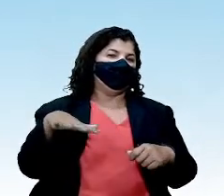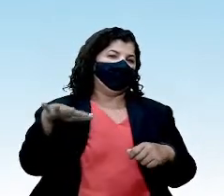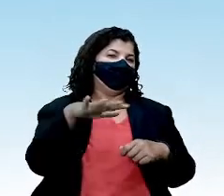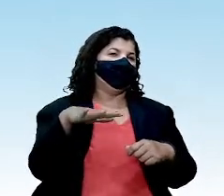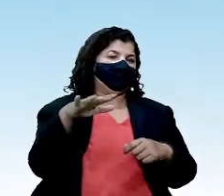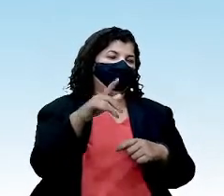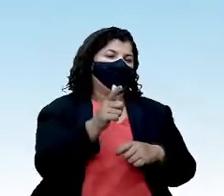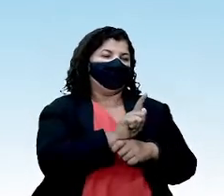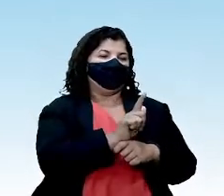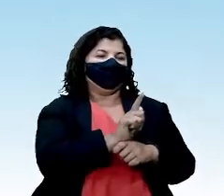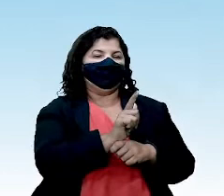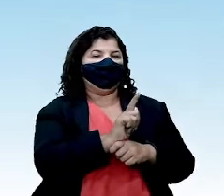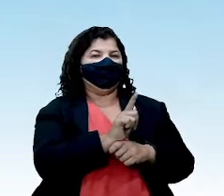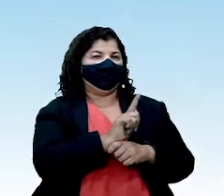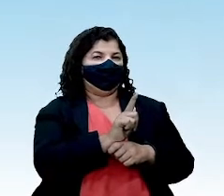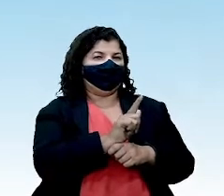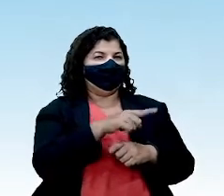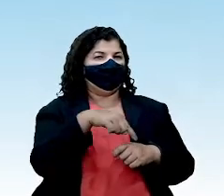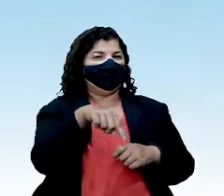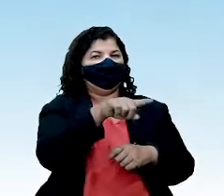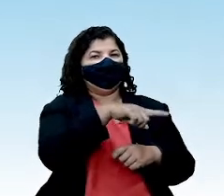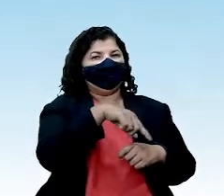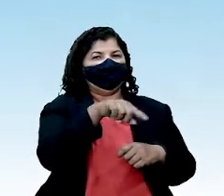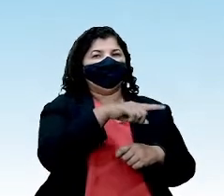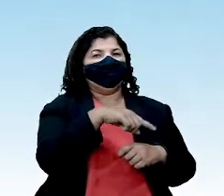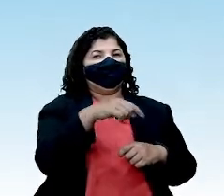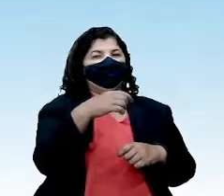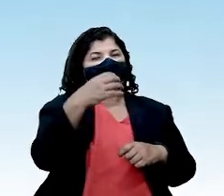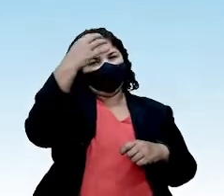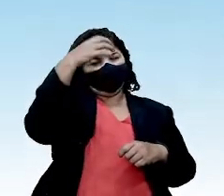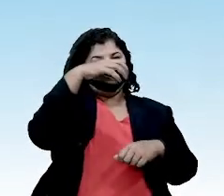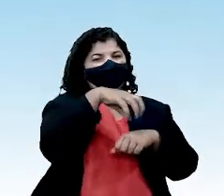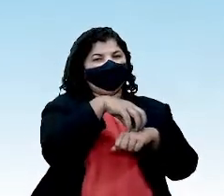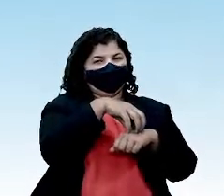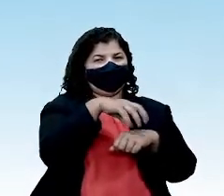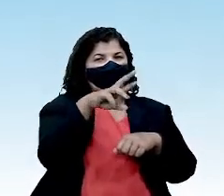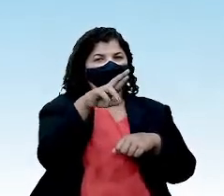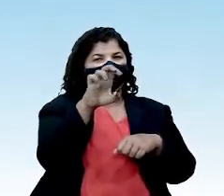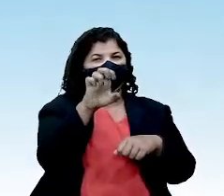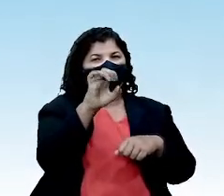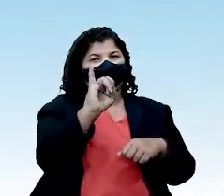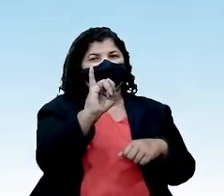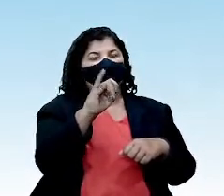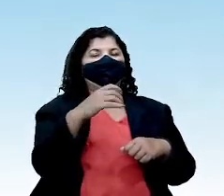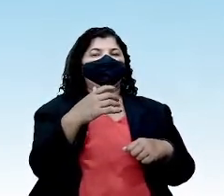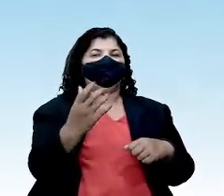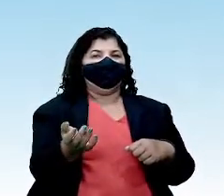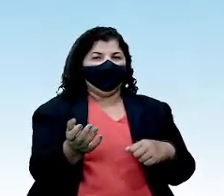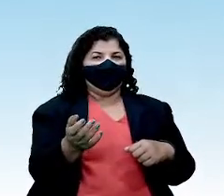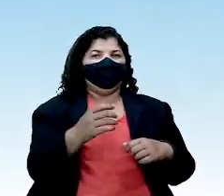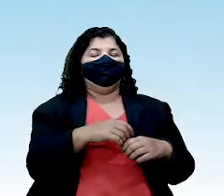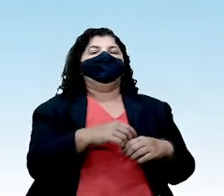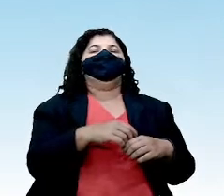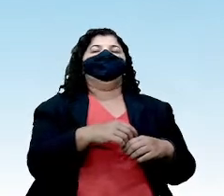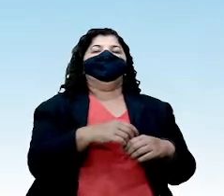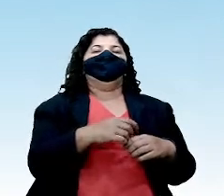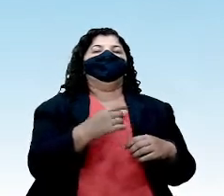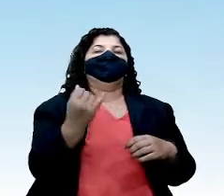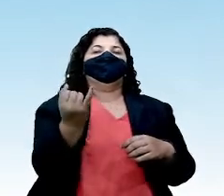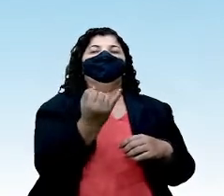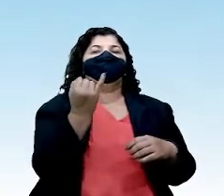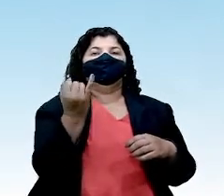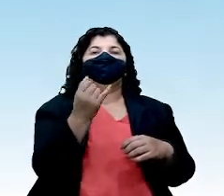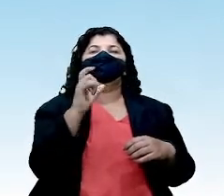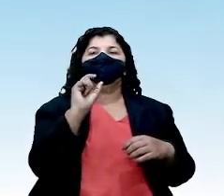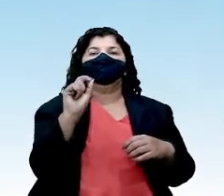por quem? Pelo rei, né? Portanto, segundo Hobbes, foram os próprios